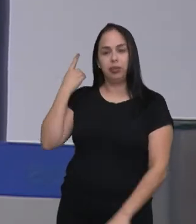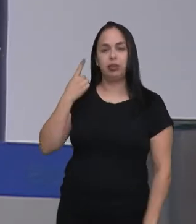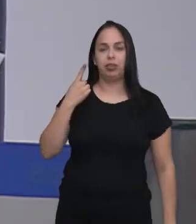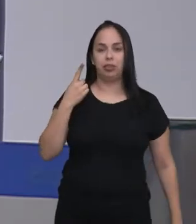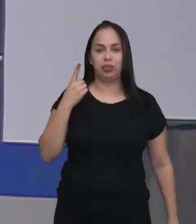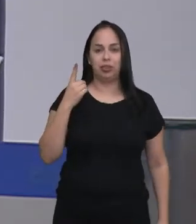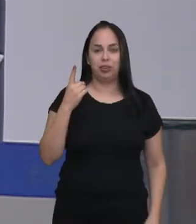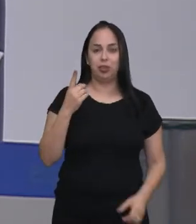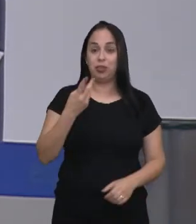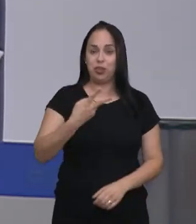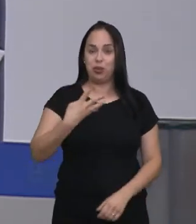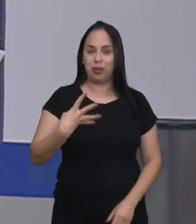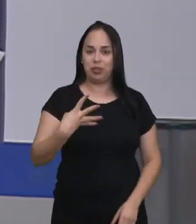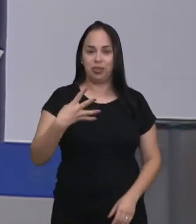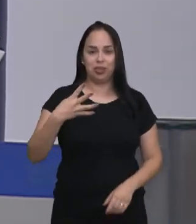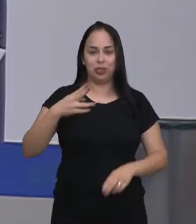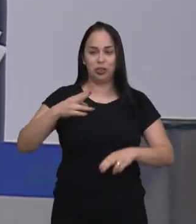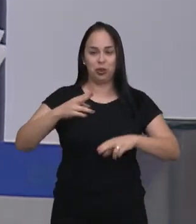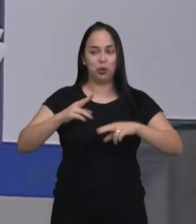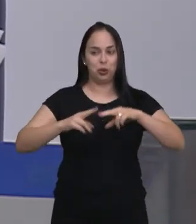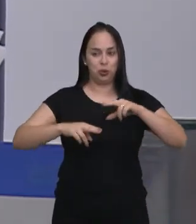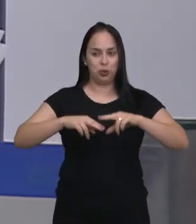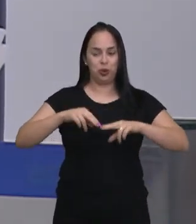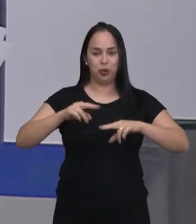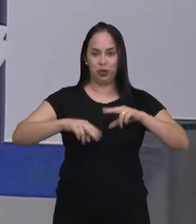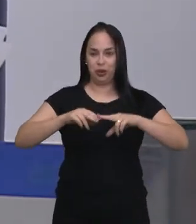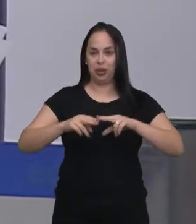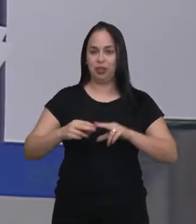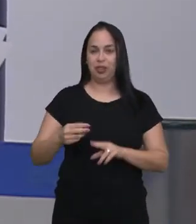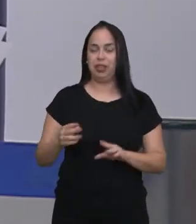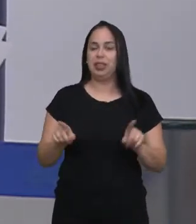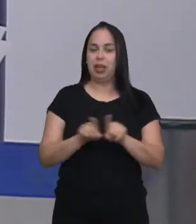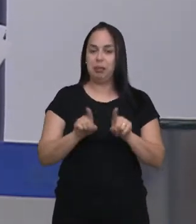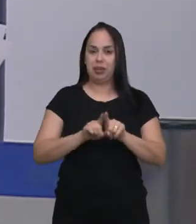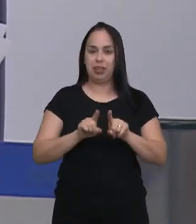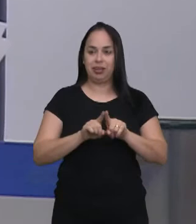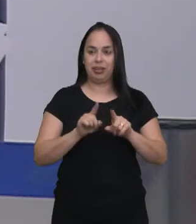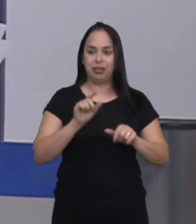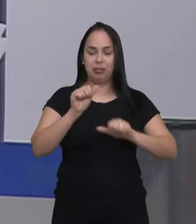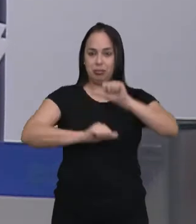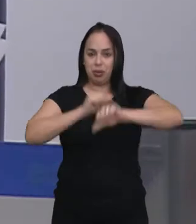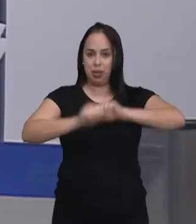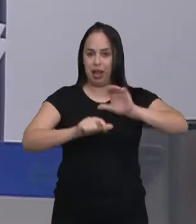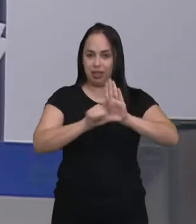no âmbito da Câmara Municipal, e revoga as leis número